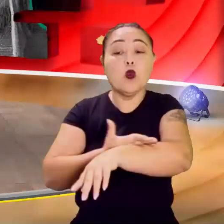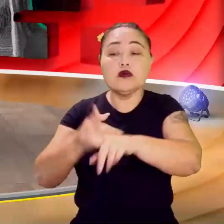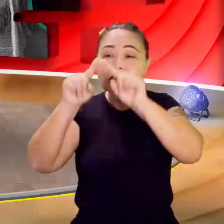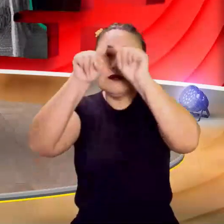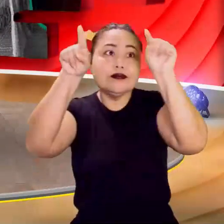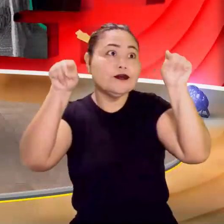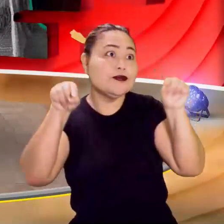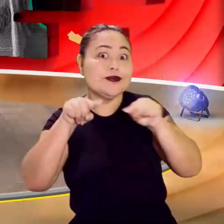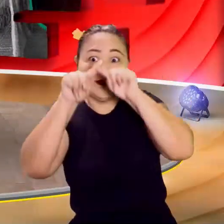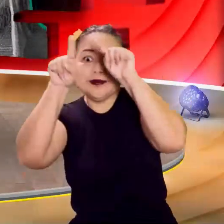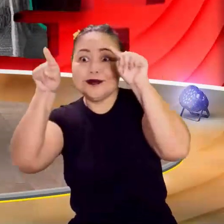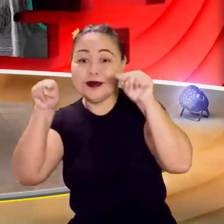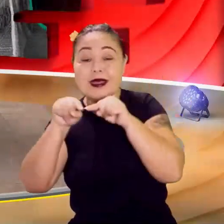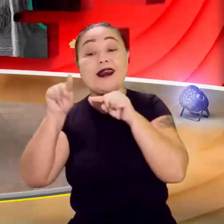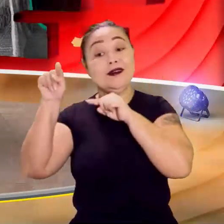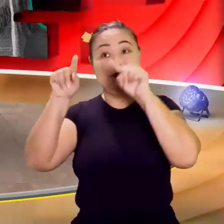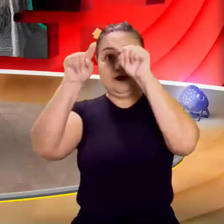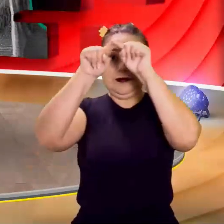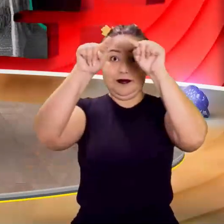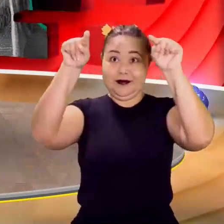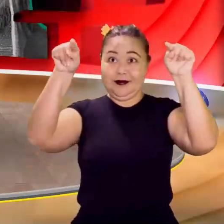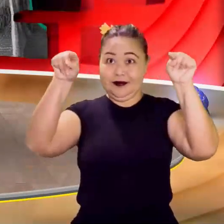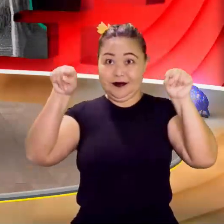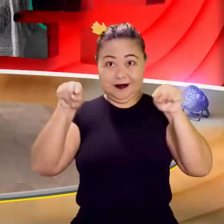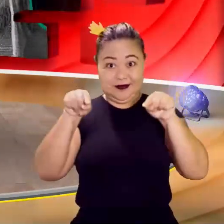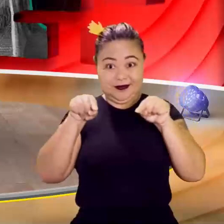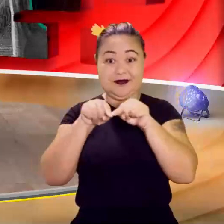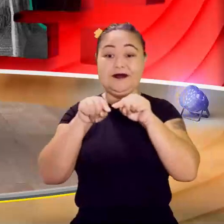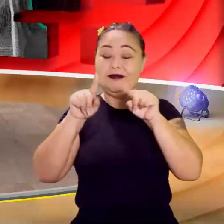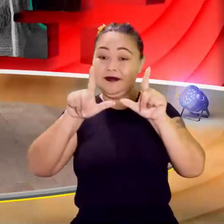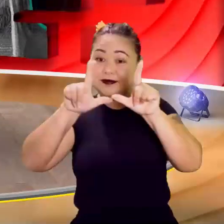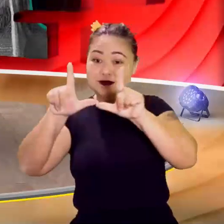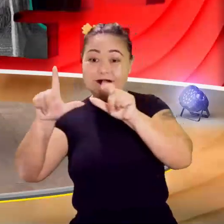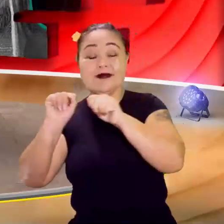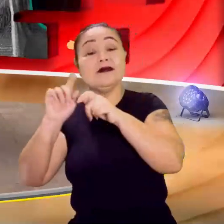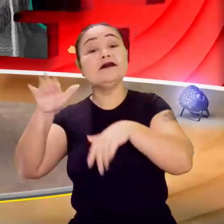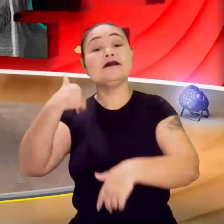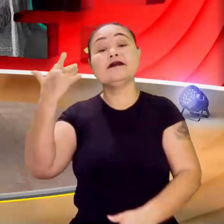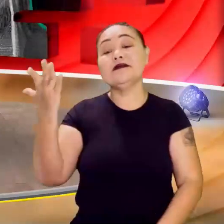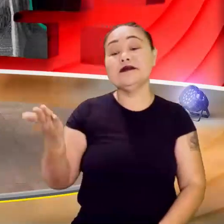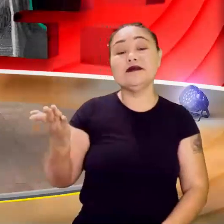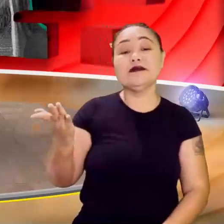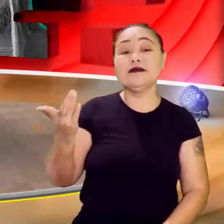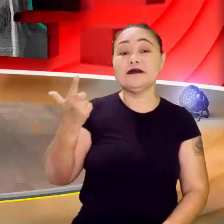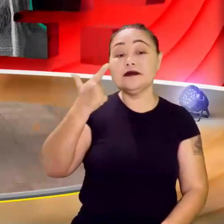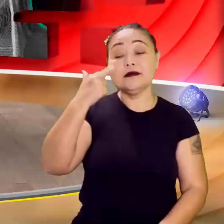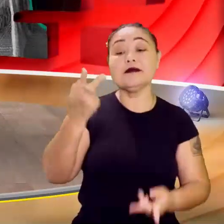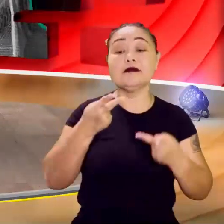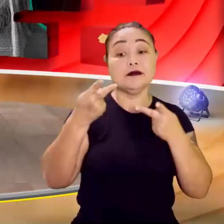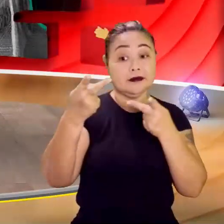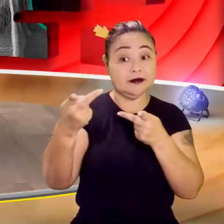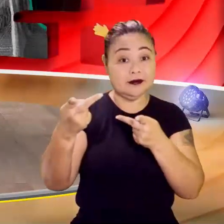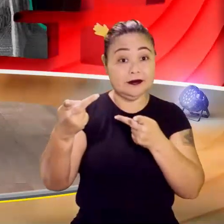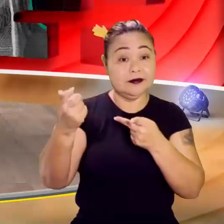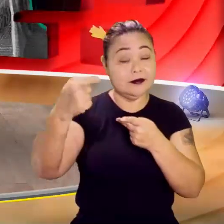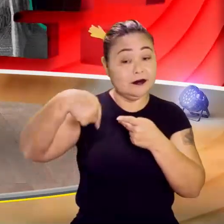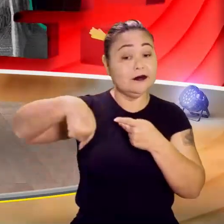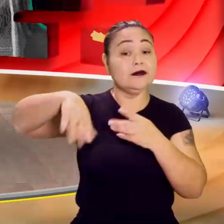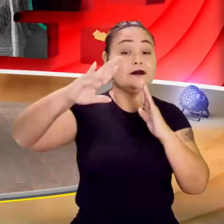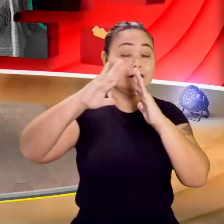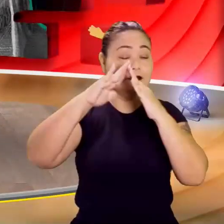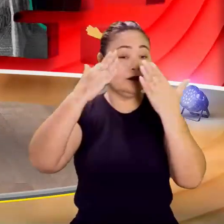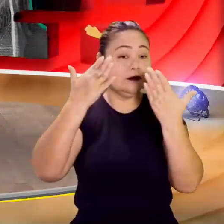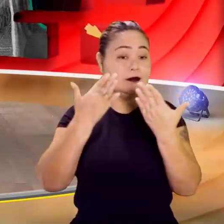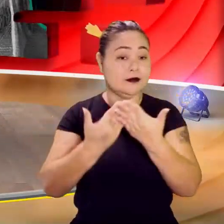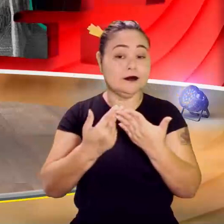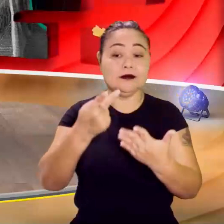com circunferências, né? E aqui nós temos um diagrama de Venn, só que quadradinho. A galera, onde eu visitei, tá lá a